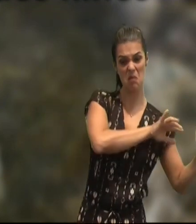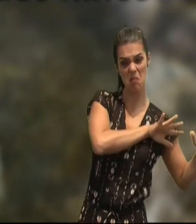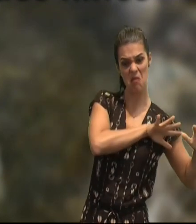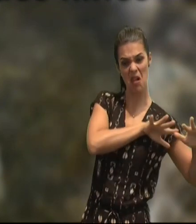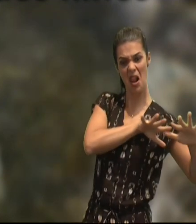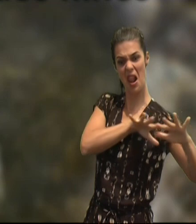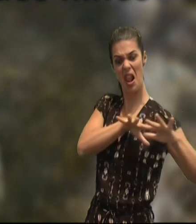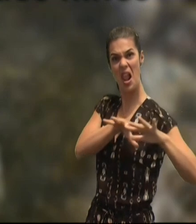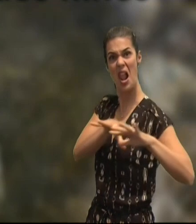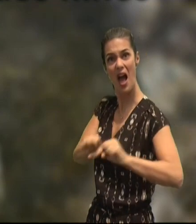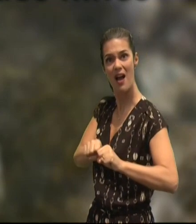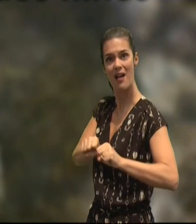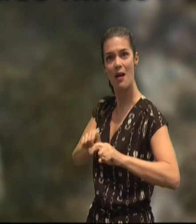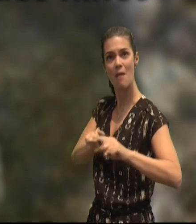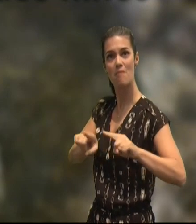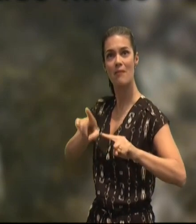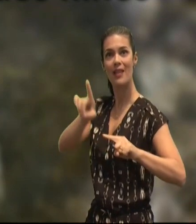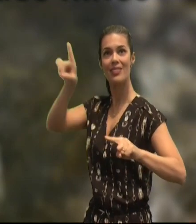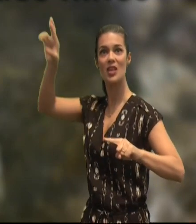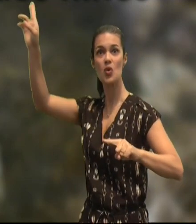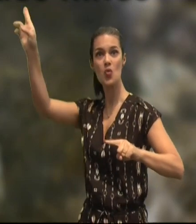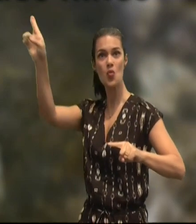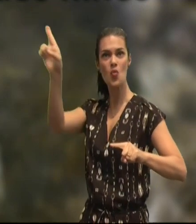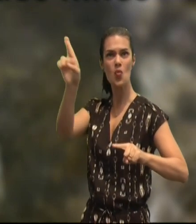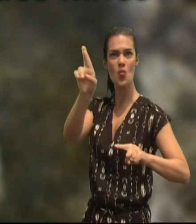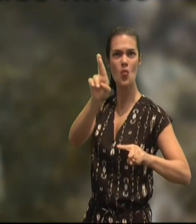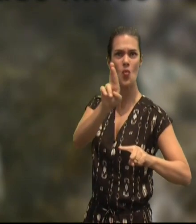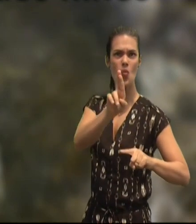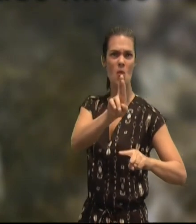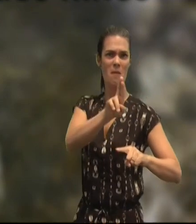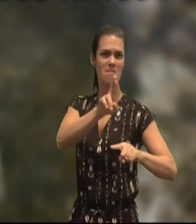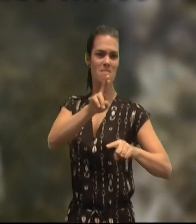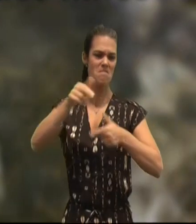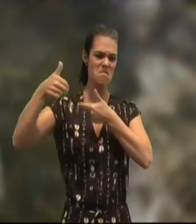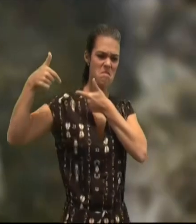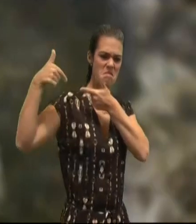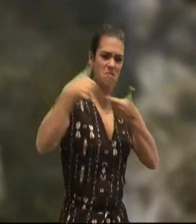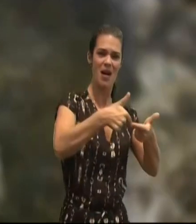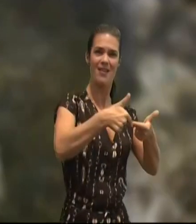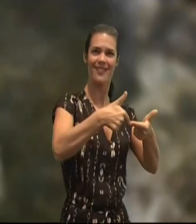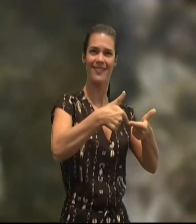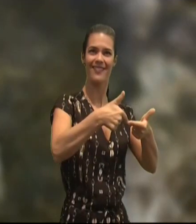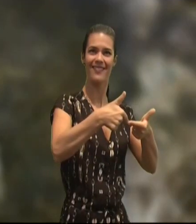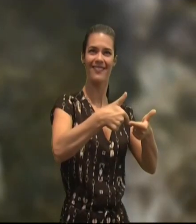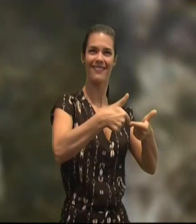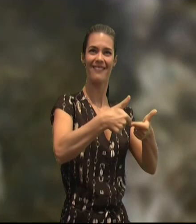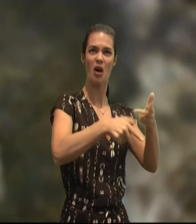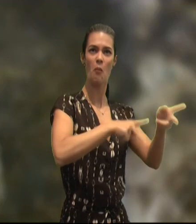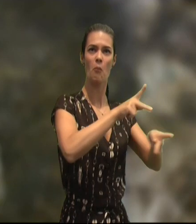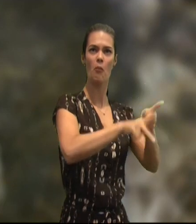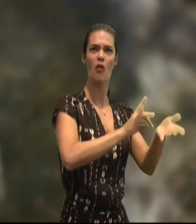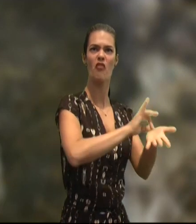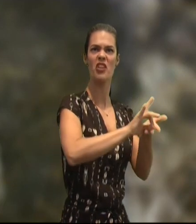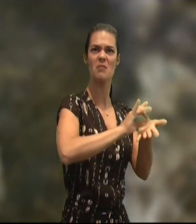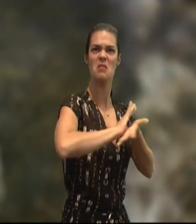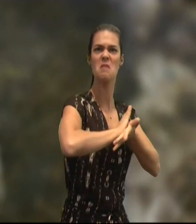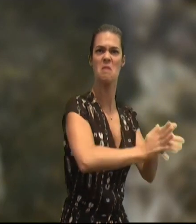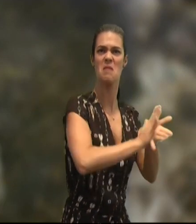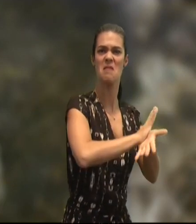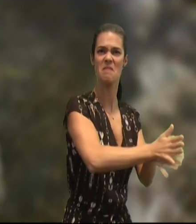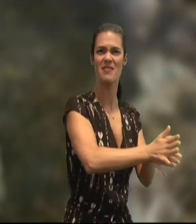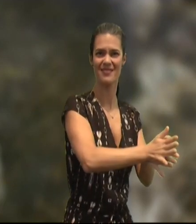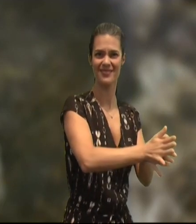aterrou de tal modo que foram derrotados diante dos filhos de Israel. Saindo então aqueles homens de